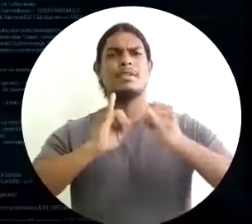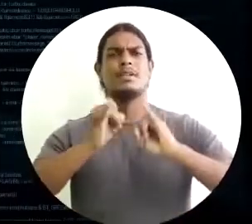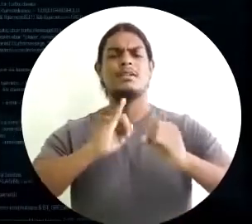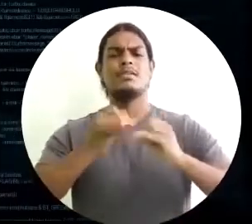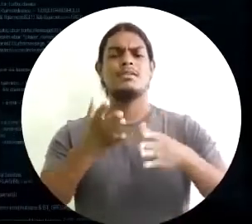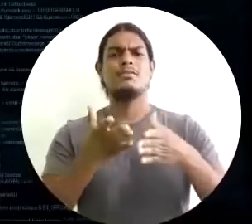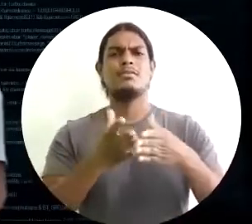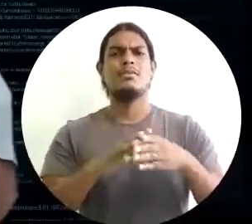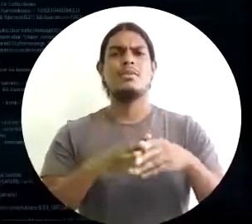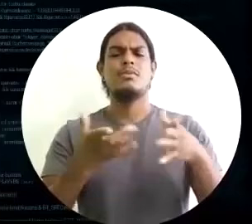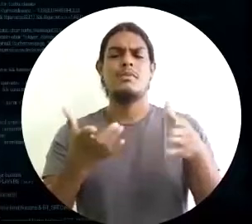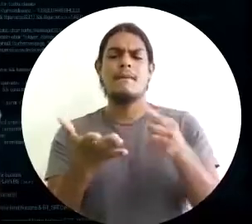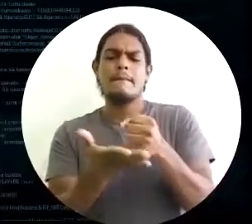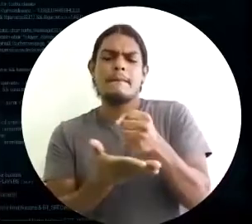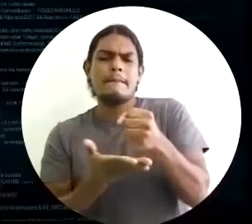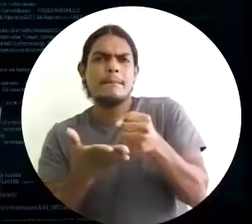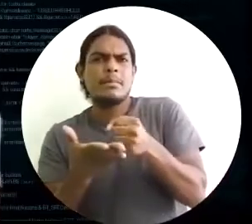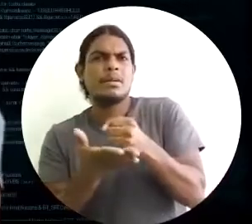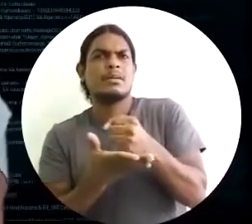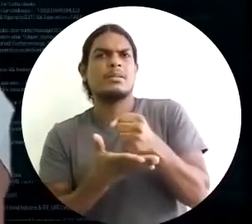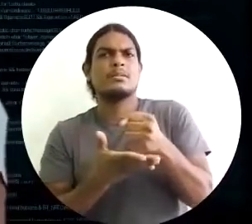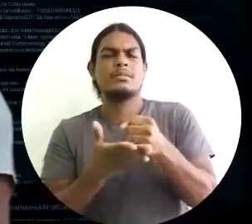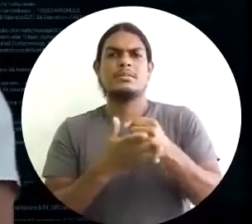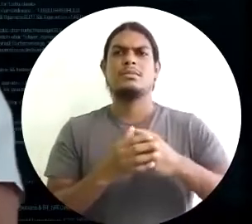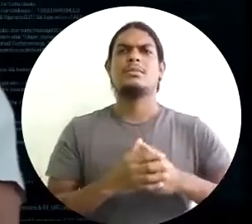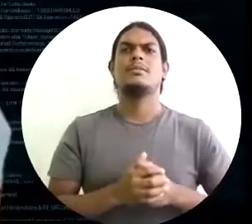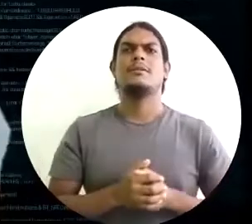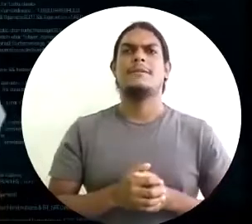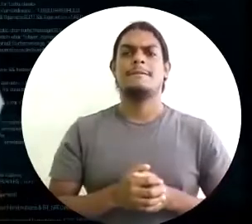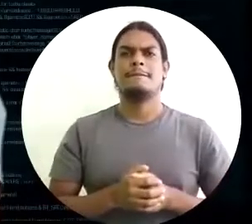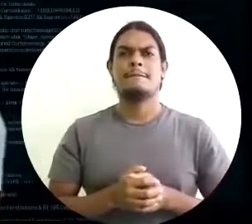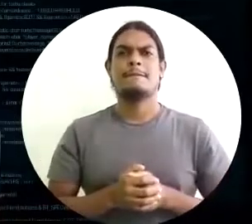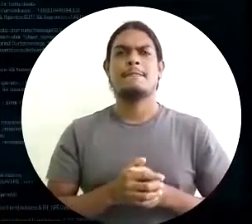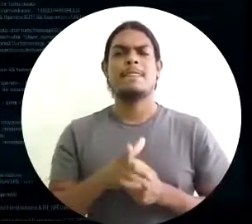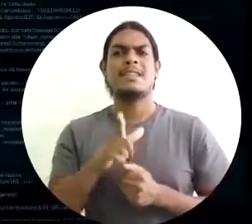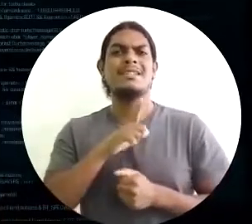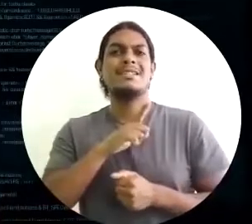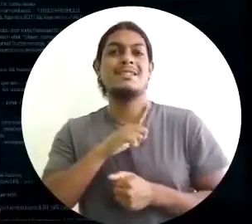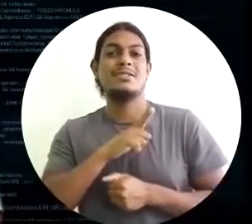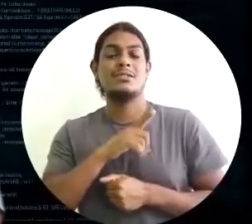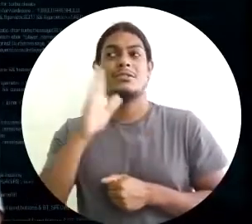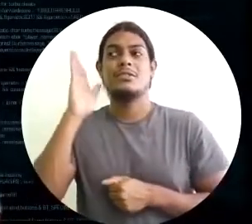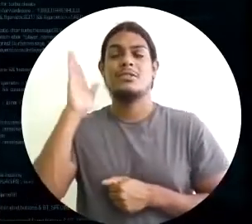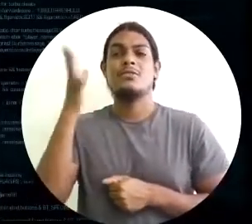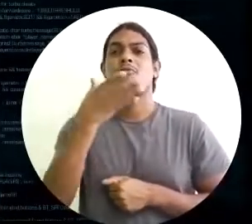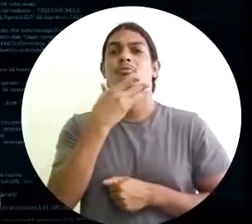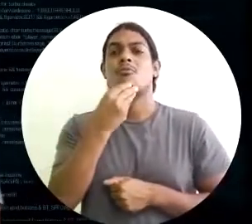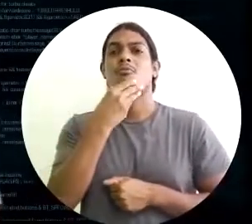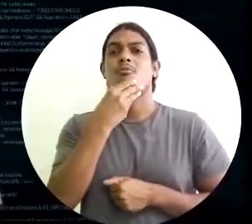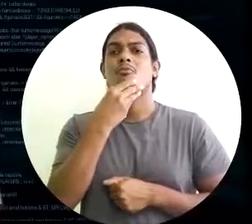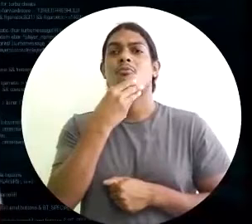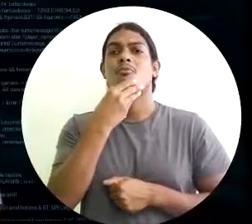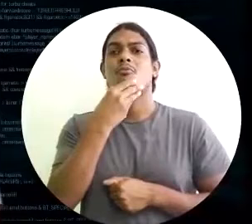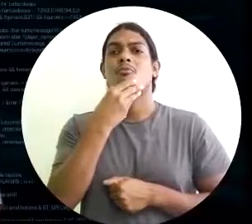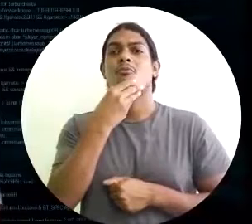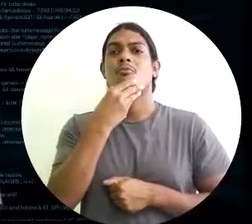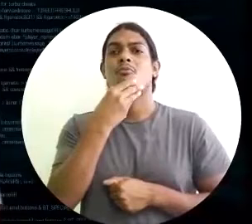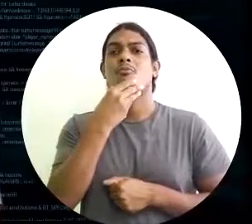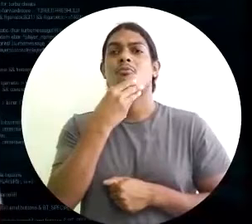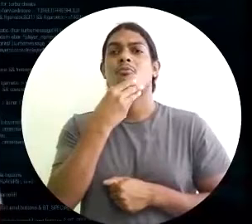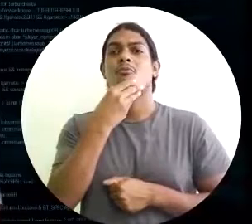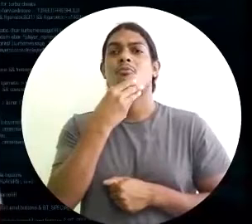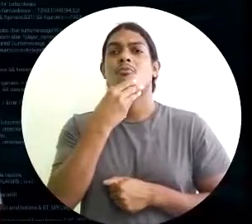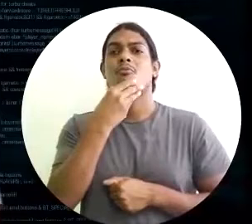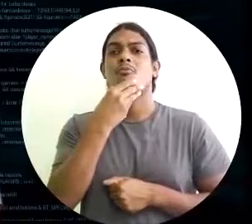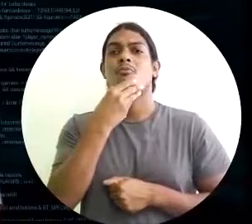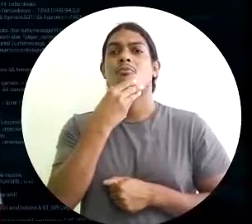de sustentação. O Tim Berners-Lee, ele tinha uma dificuldade na empresa que trabalhava. Acima da tela,